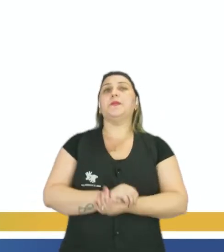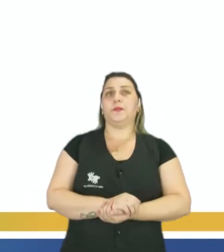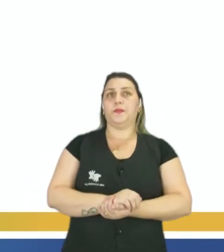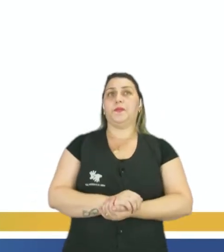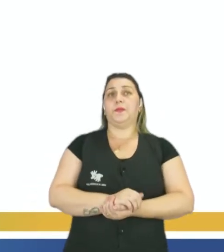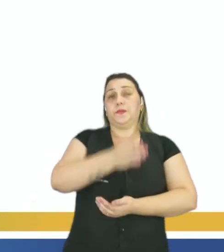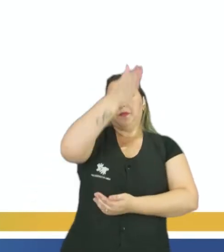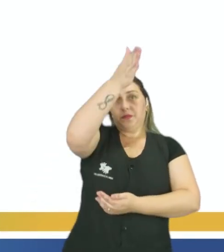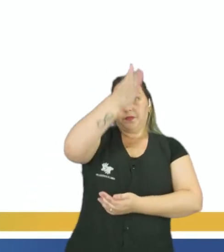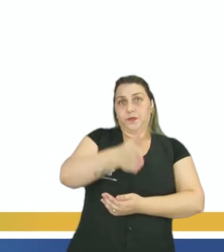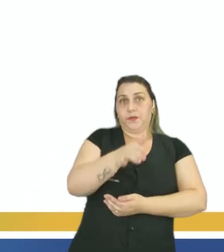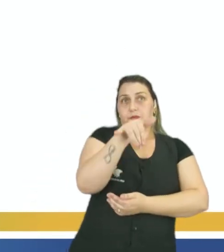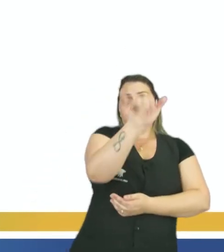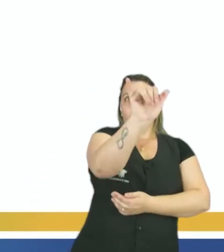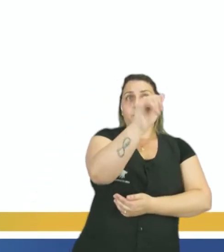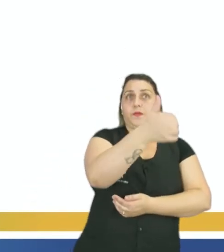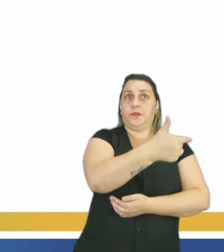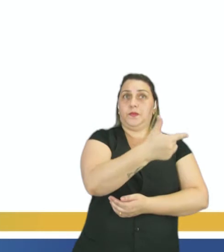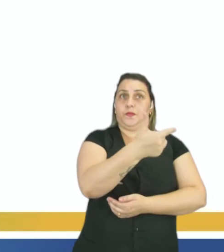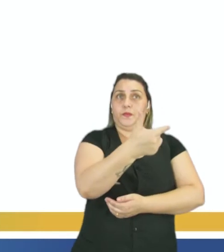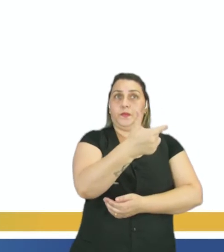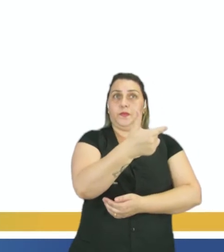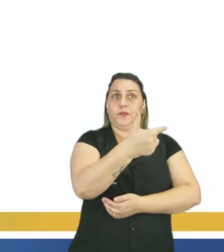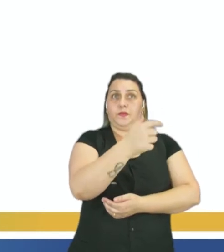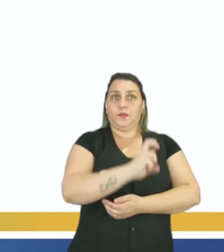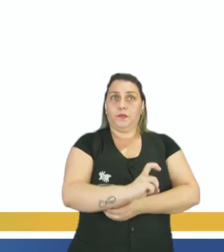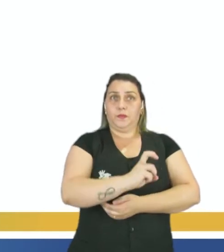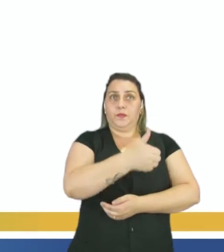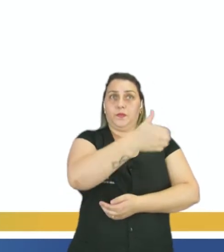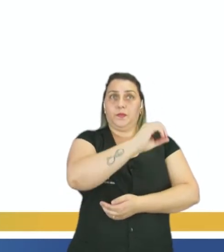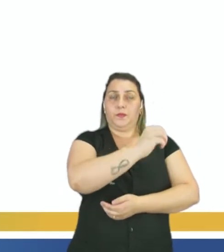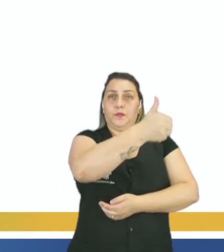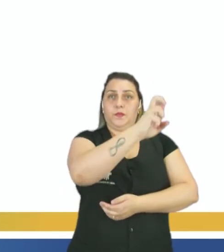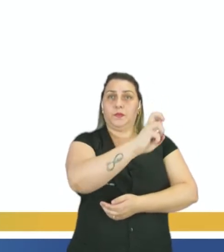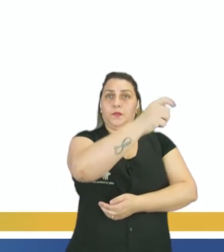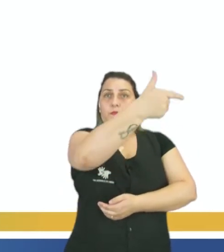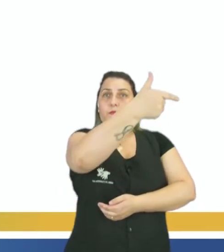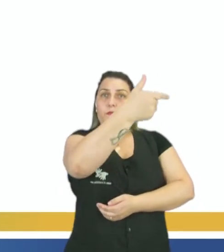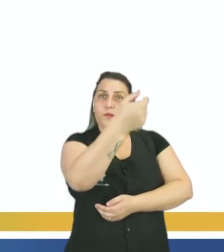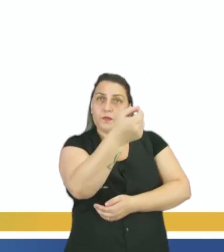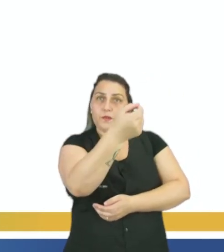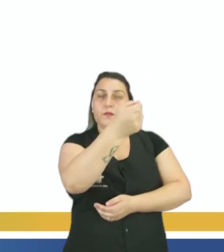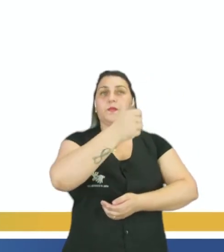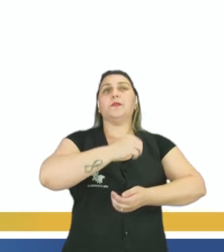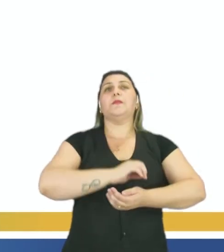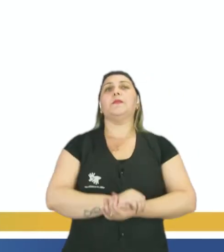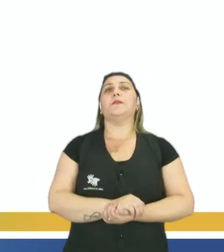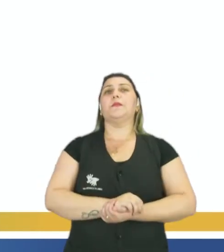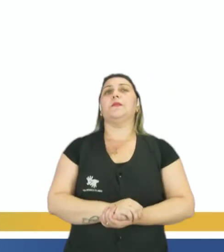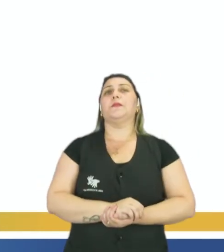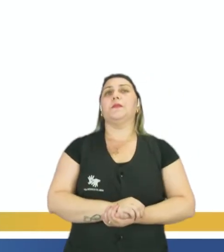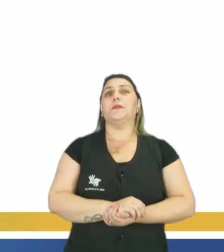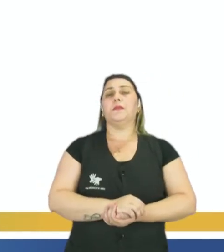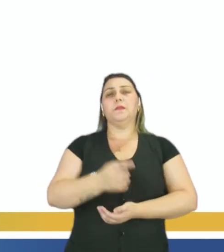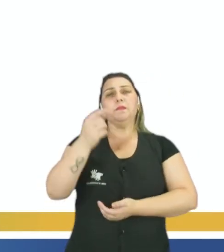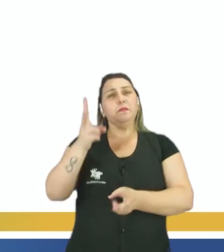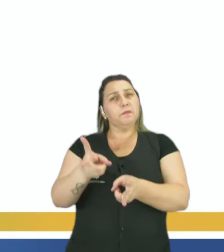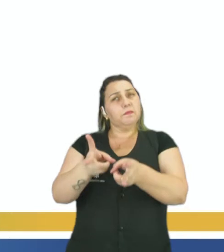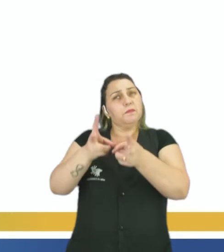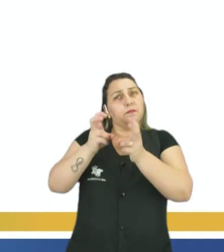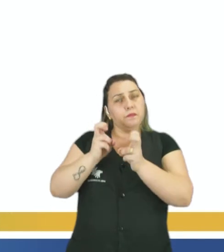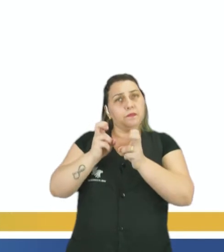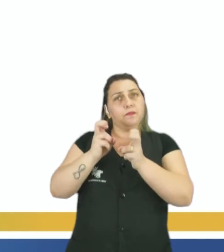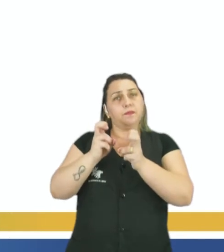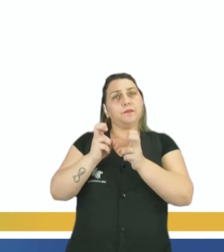16. No eixo do y nós temos 5, o 10, o 15 e o 20. Então percebam